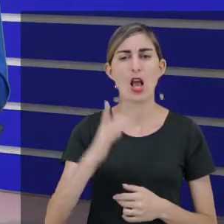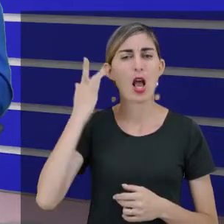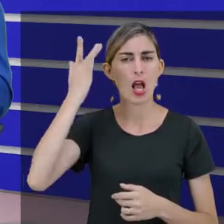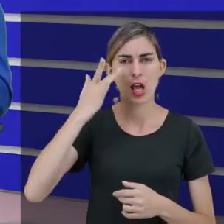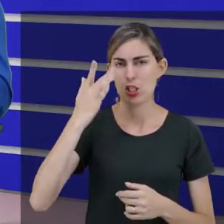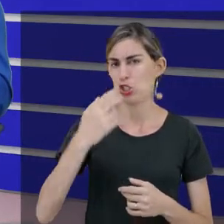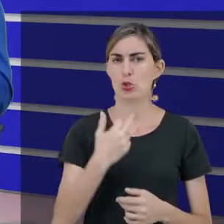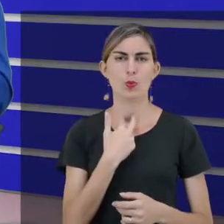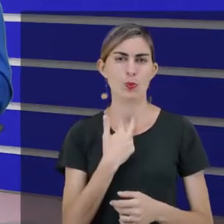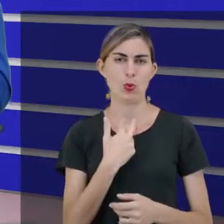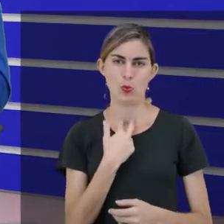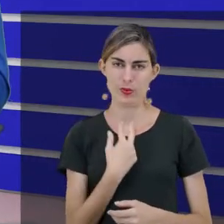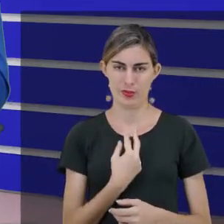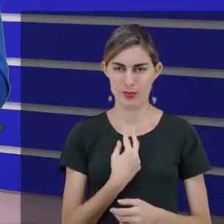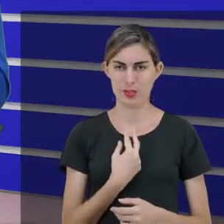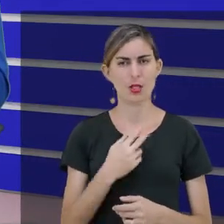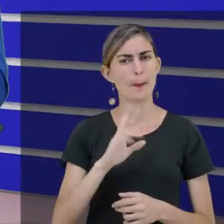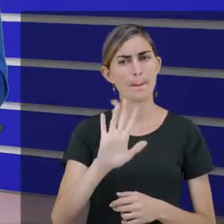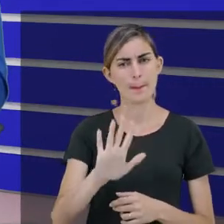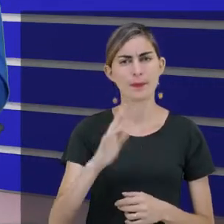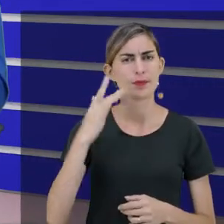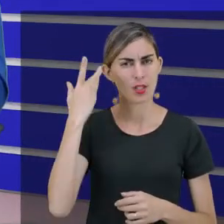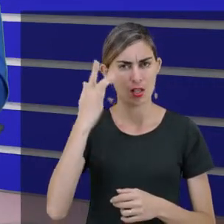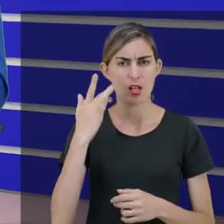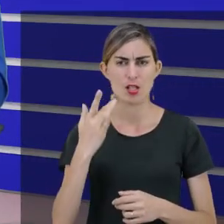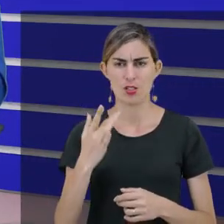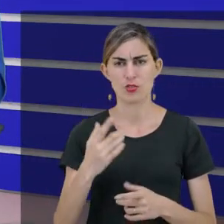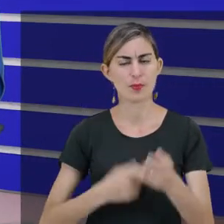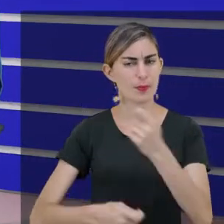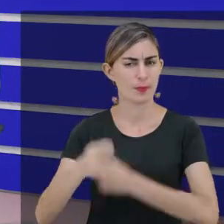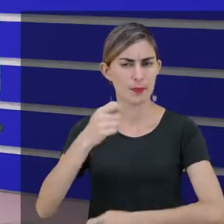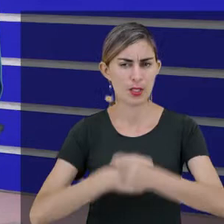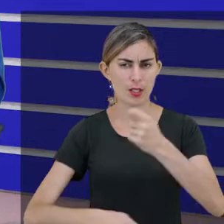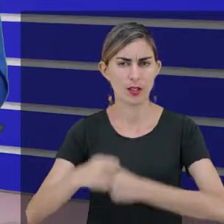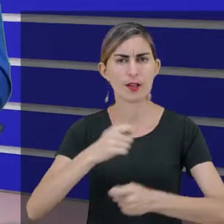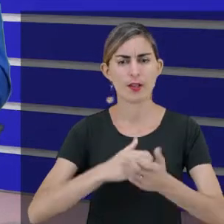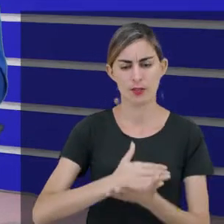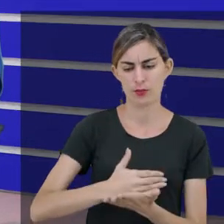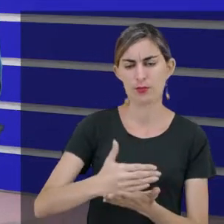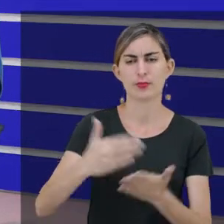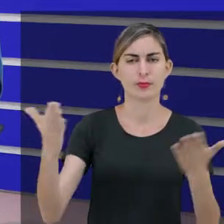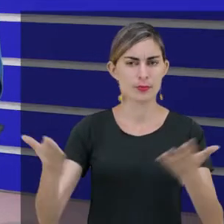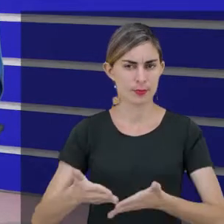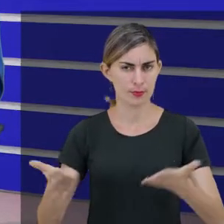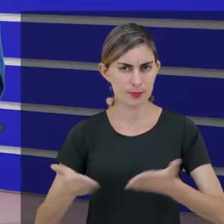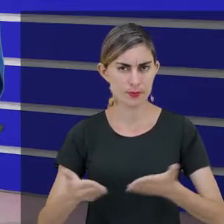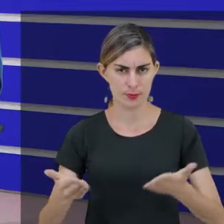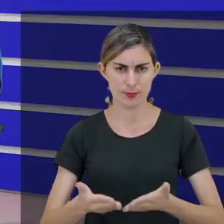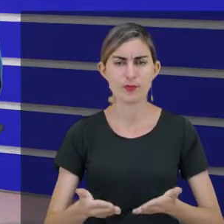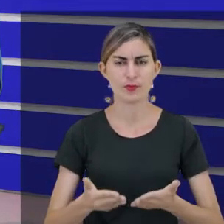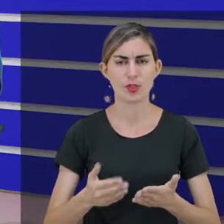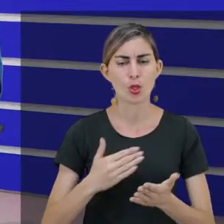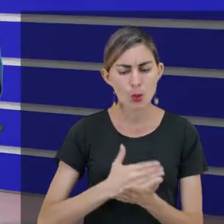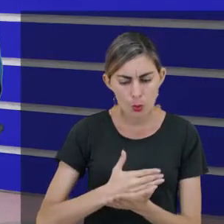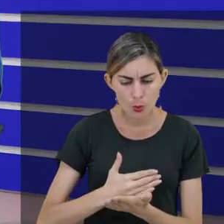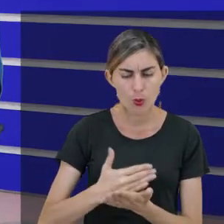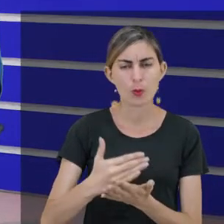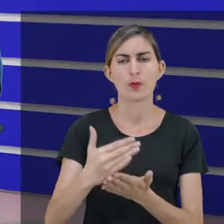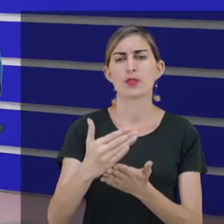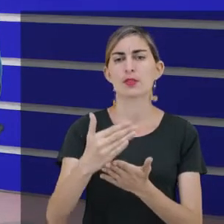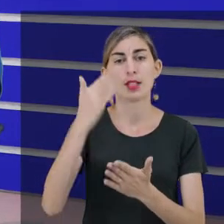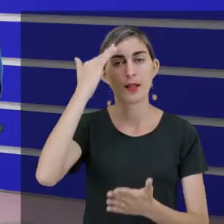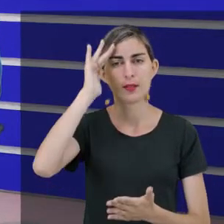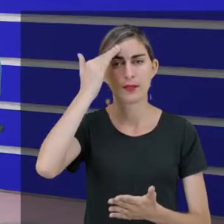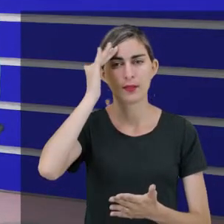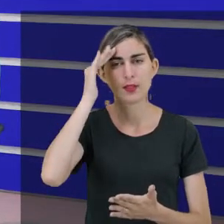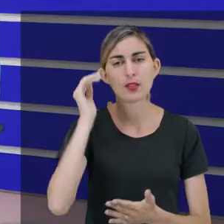que não pode. Não pode. E eu acho que é um nicho de mercado para quem está começando agora, para quem está atuando, para começar a entender